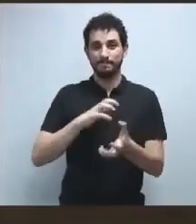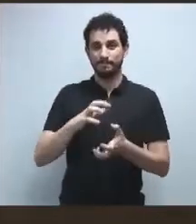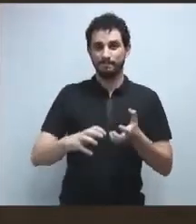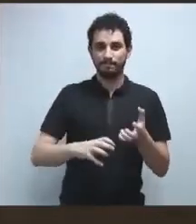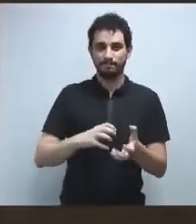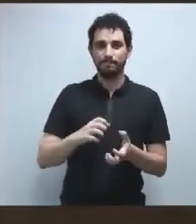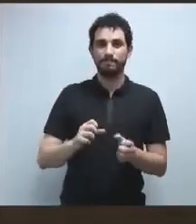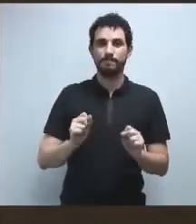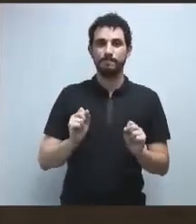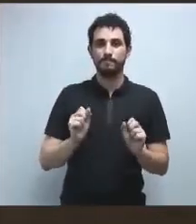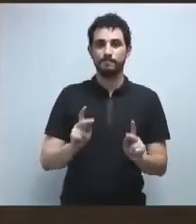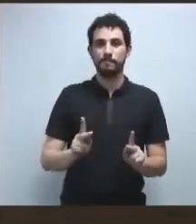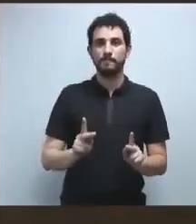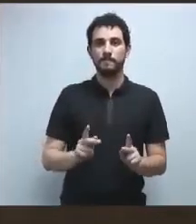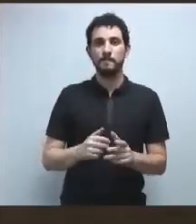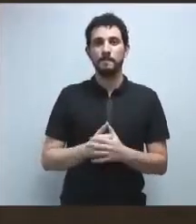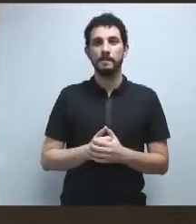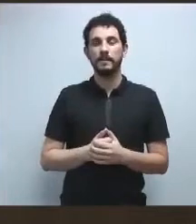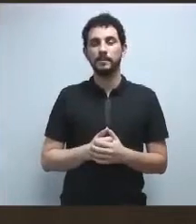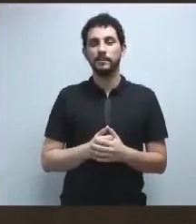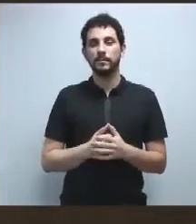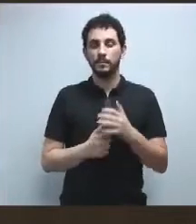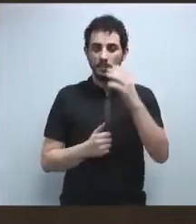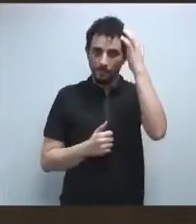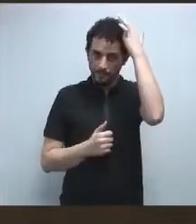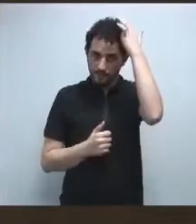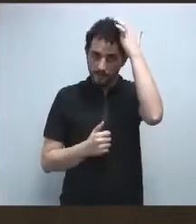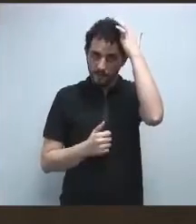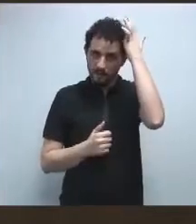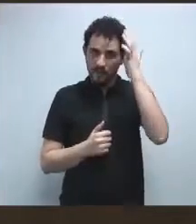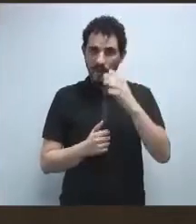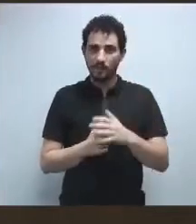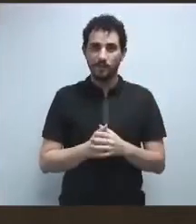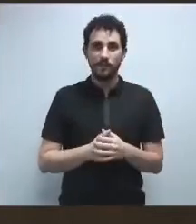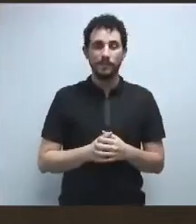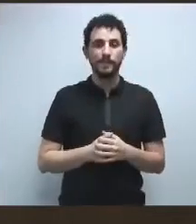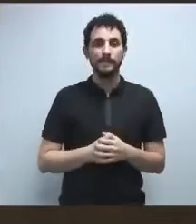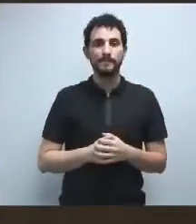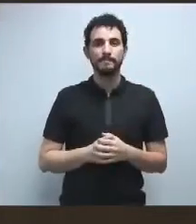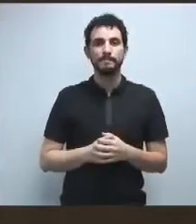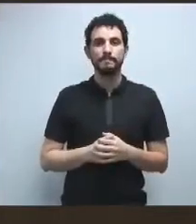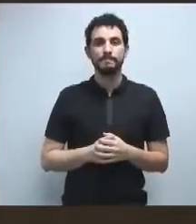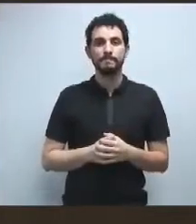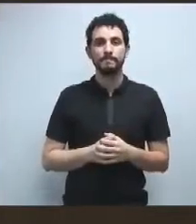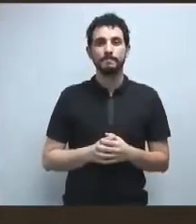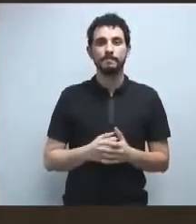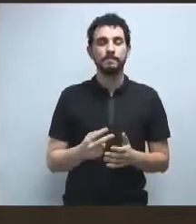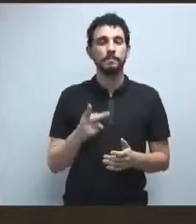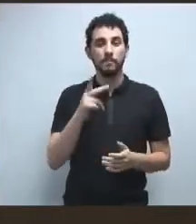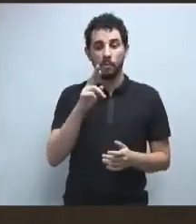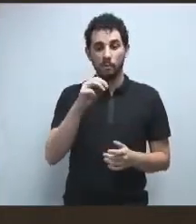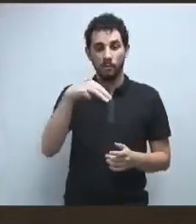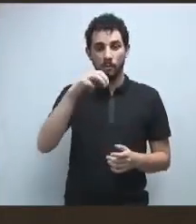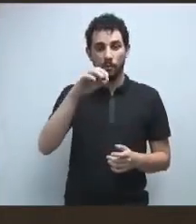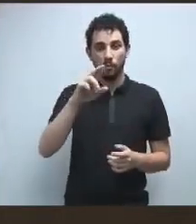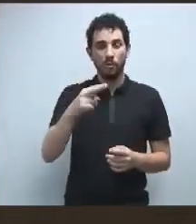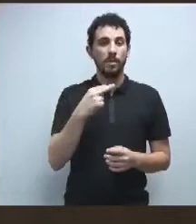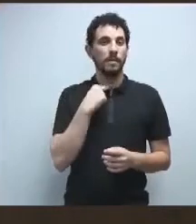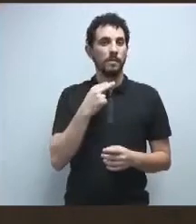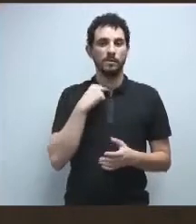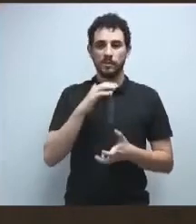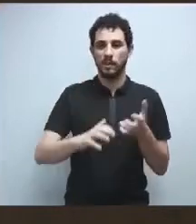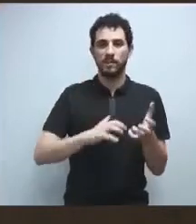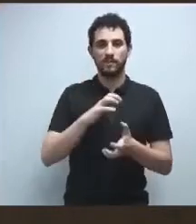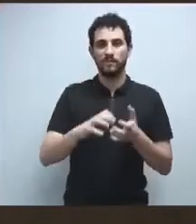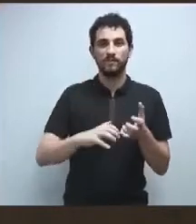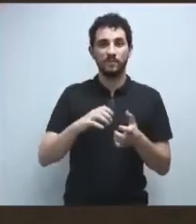e ele disse o seguinte o meu filho promotor não pode fazer greve isso não existe